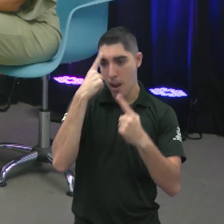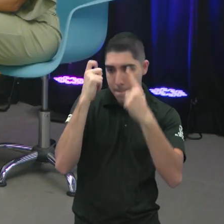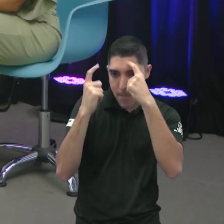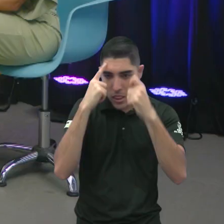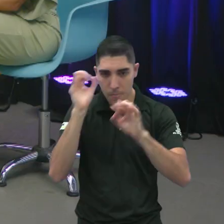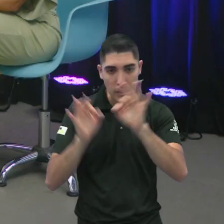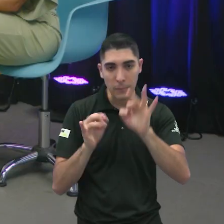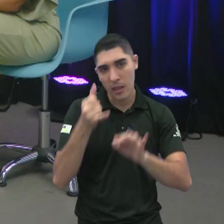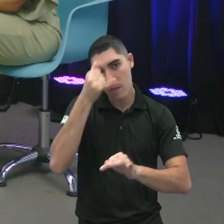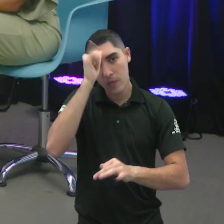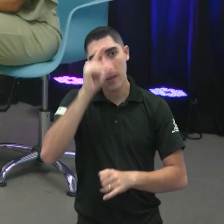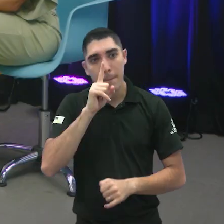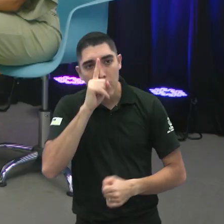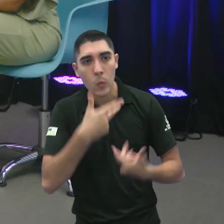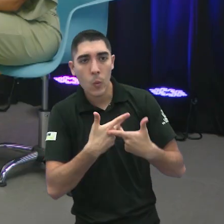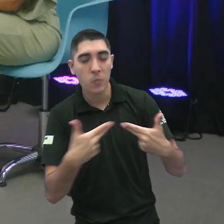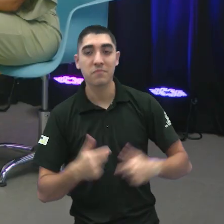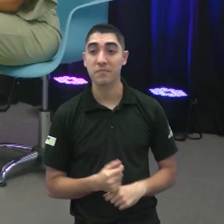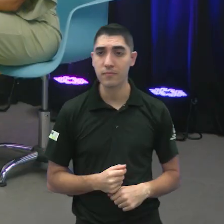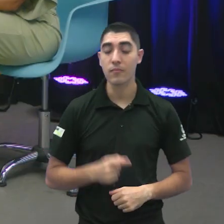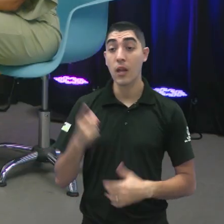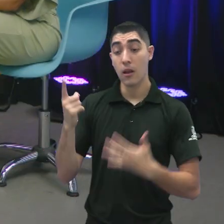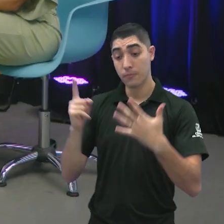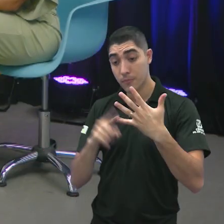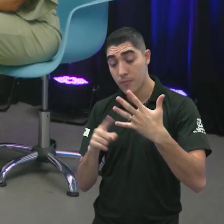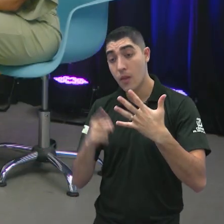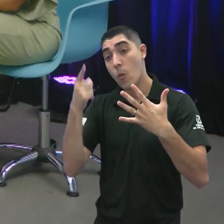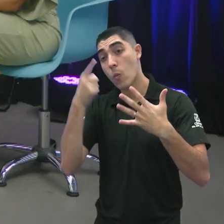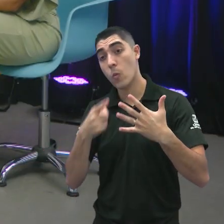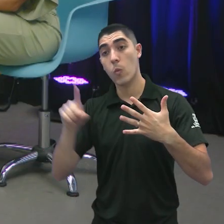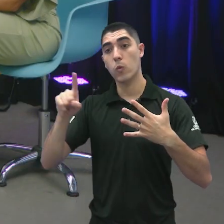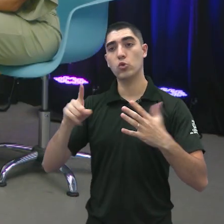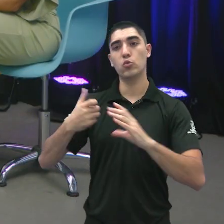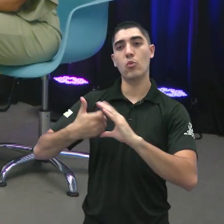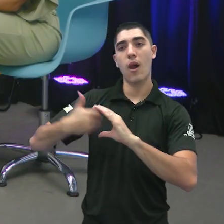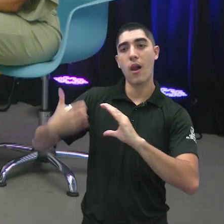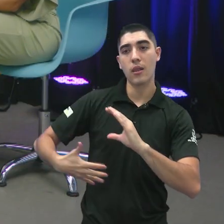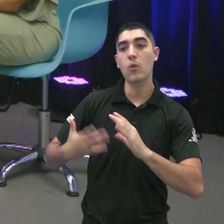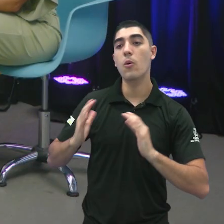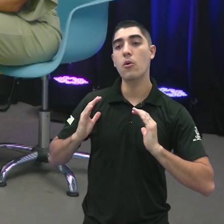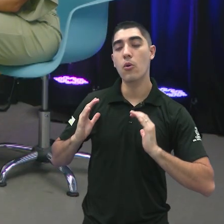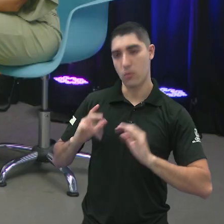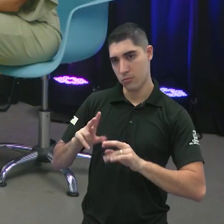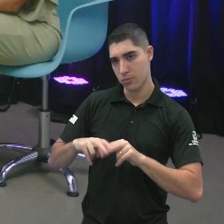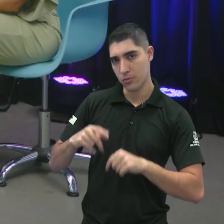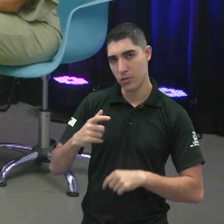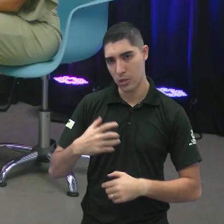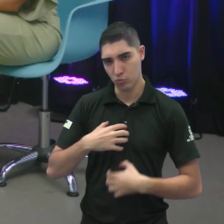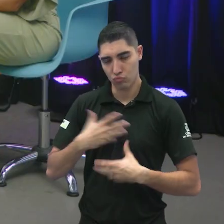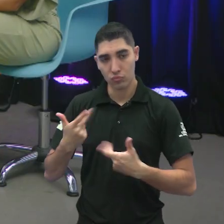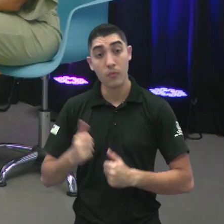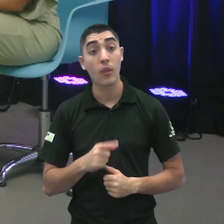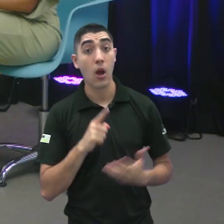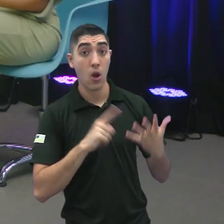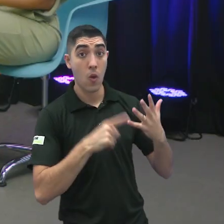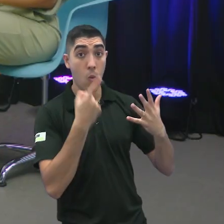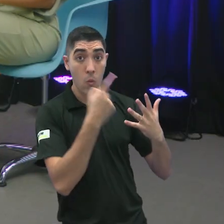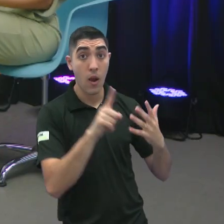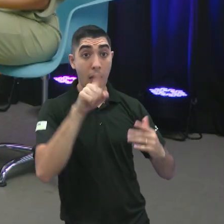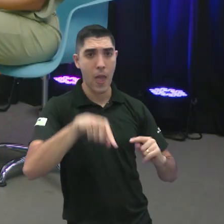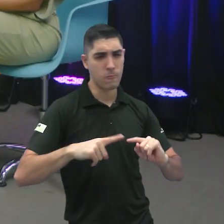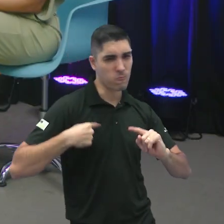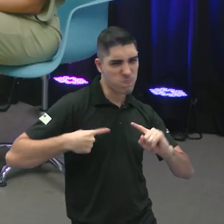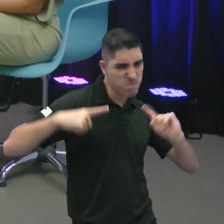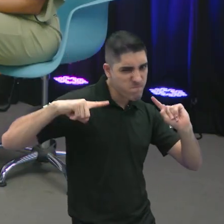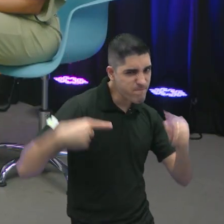habilidade de prever riscos, tudo isso. E o último traço de personalidade? O último traço é o traço competitivo, que é